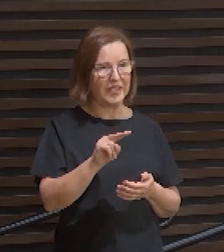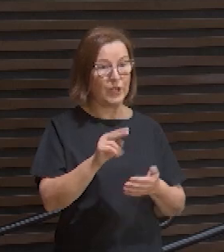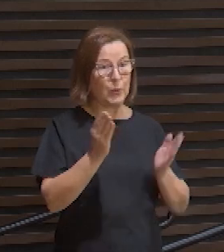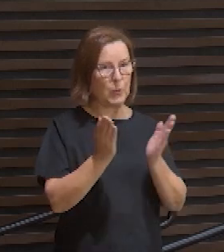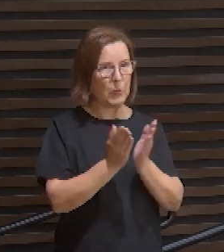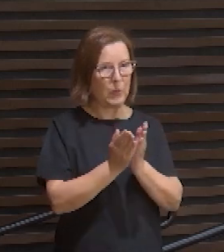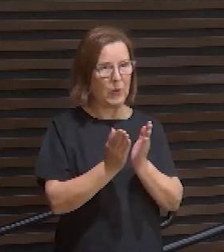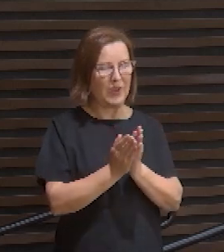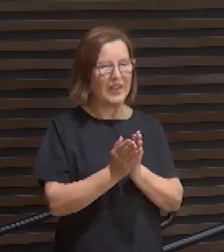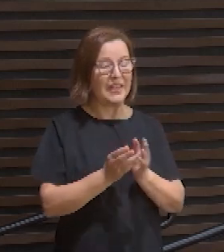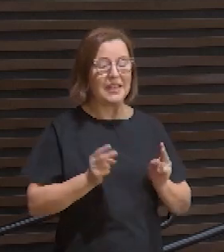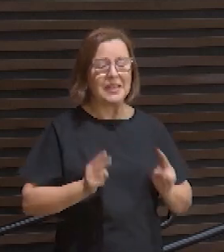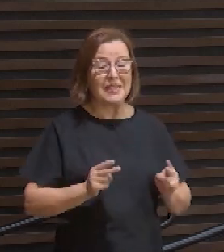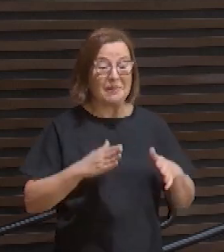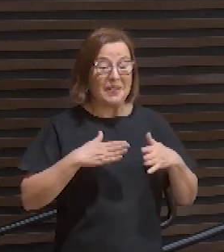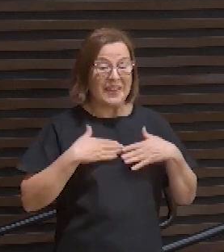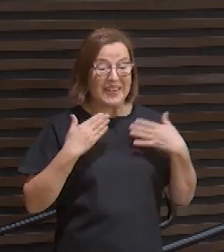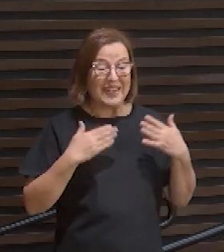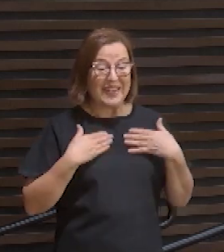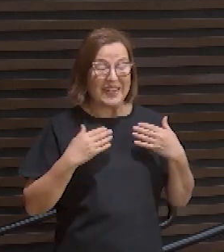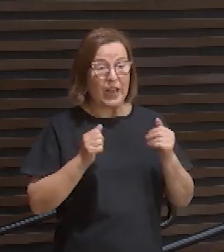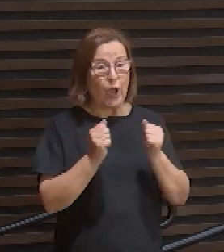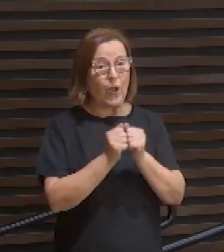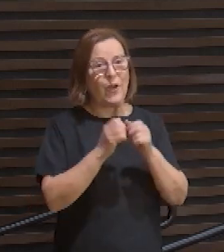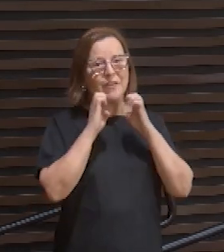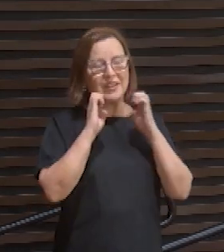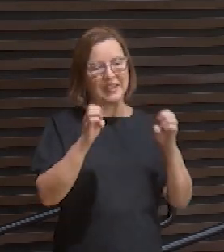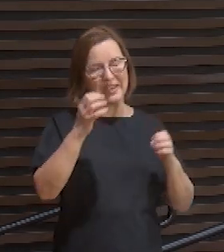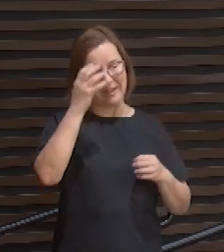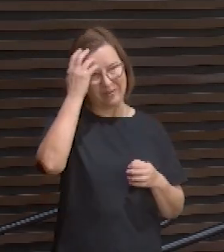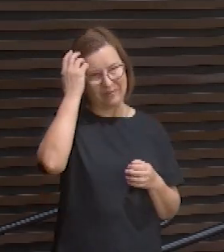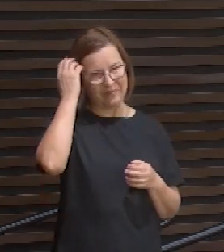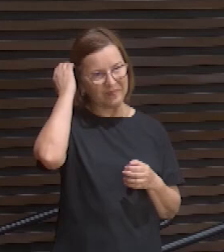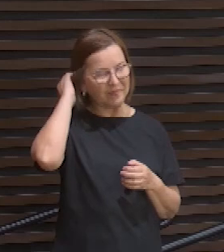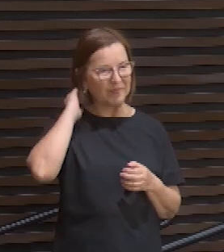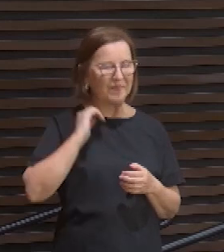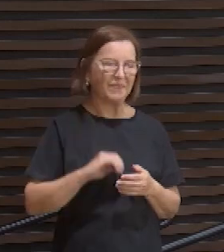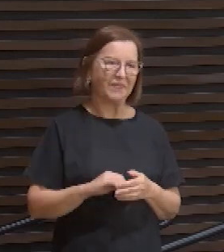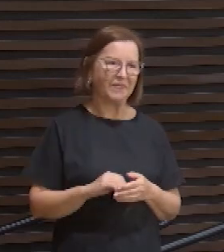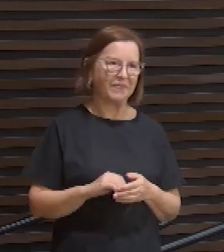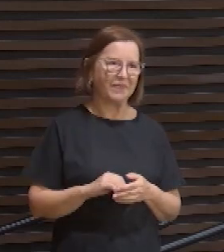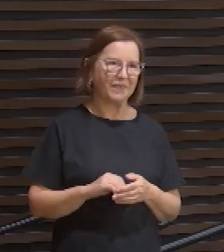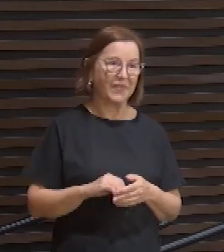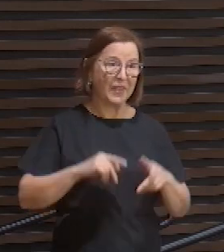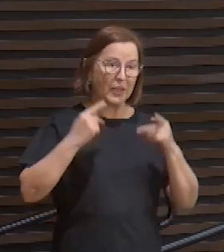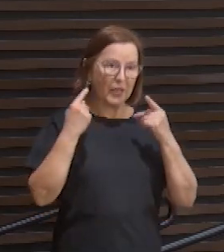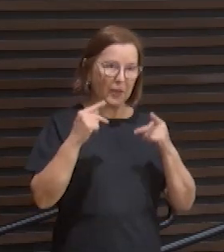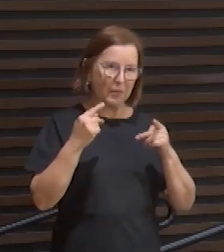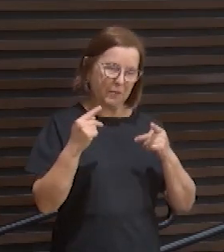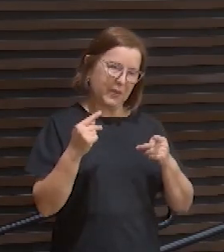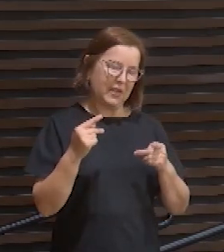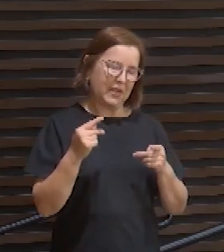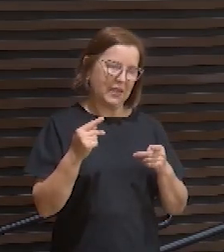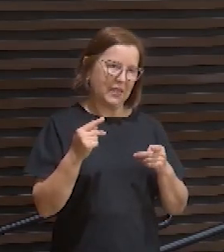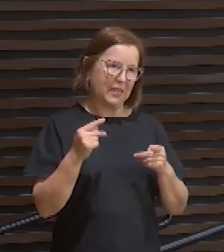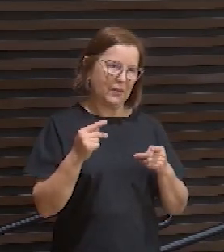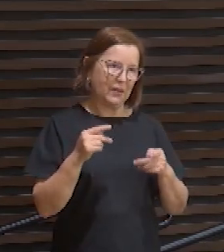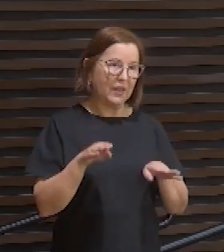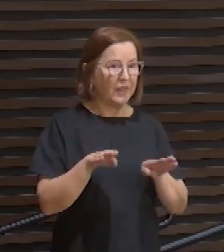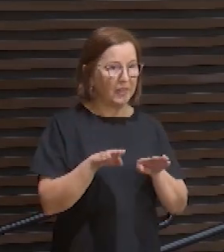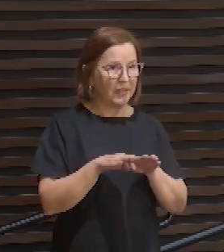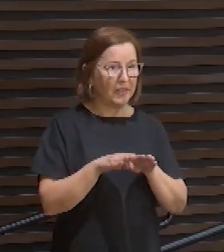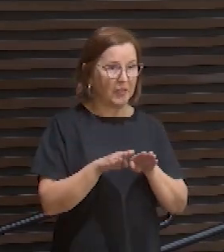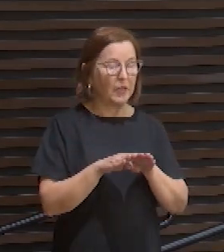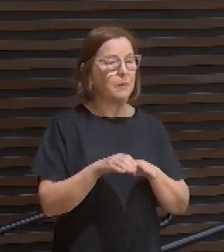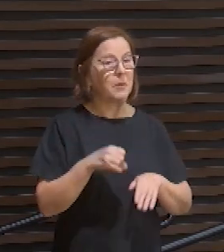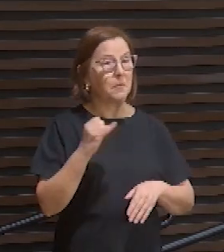E ele também pode trazer muito benefício para aquele que ainda apenas creu na sua mente, digamos assim, concordou